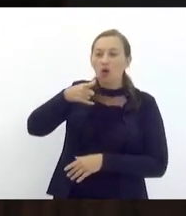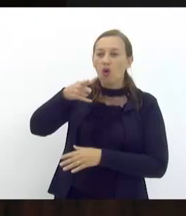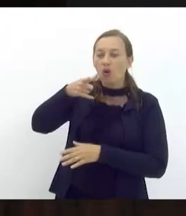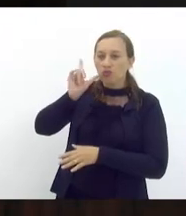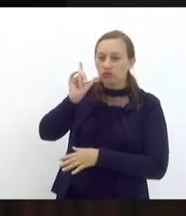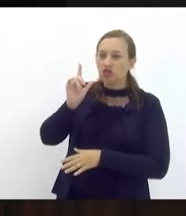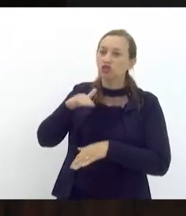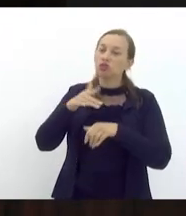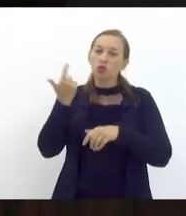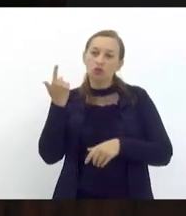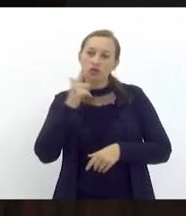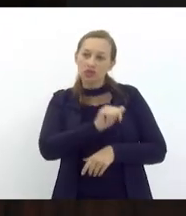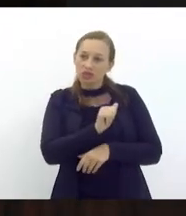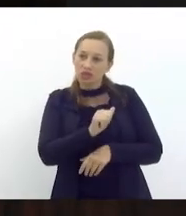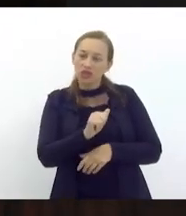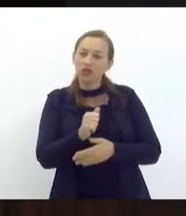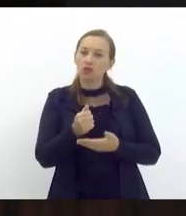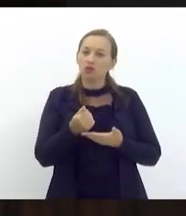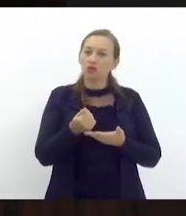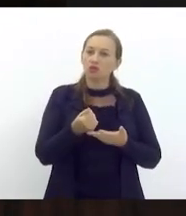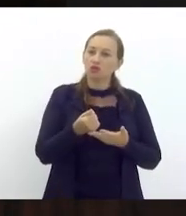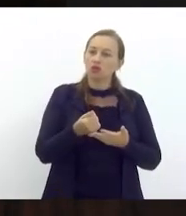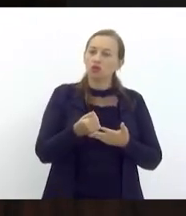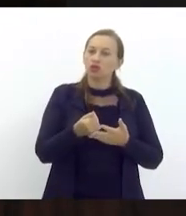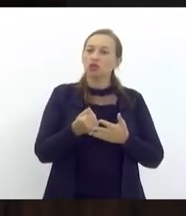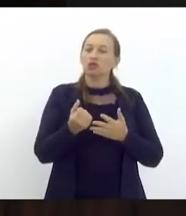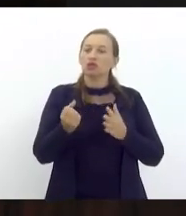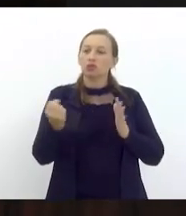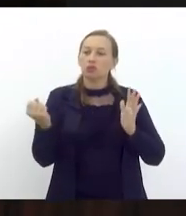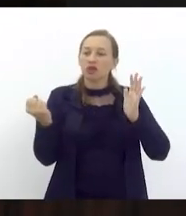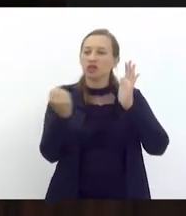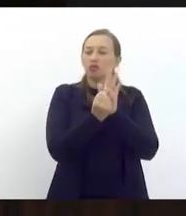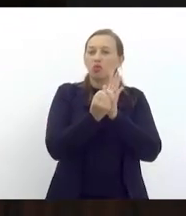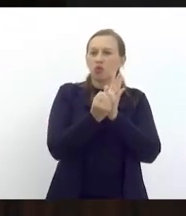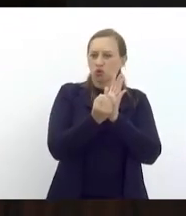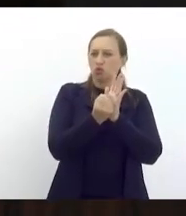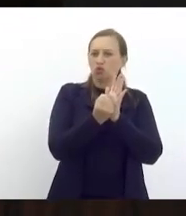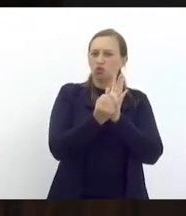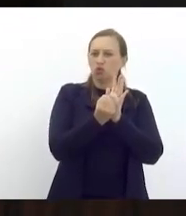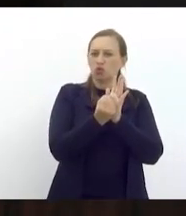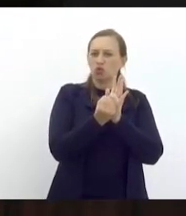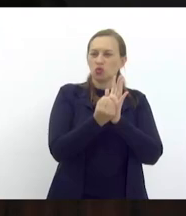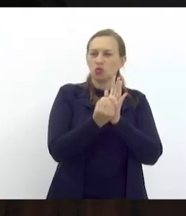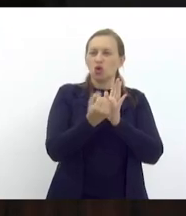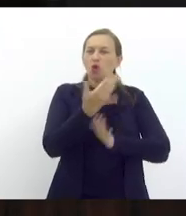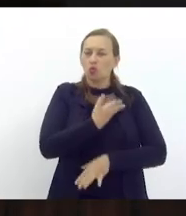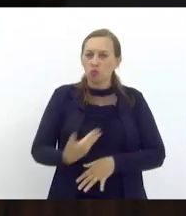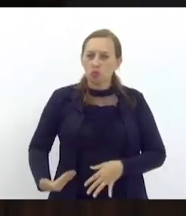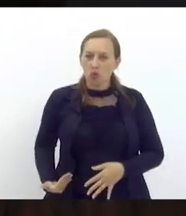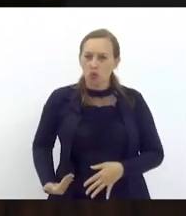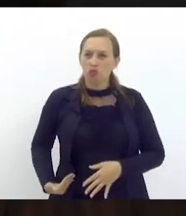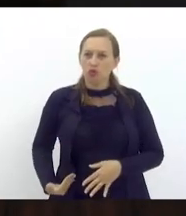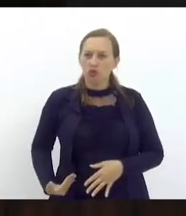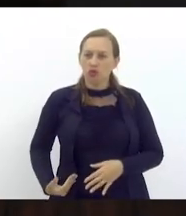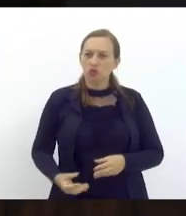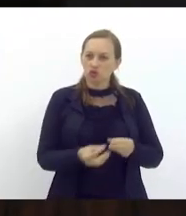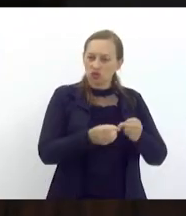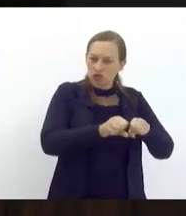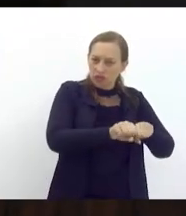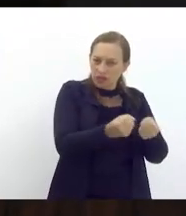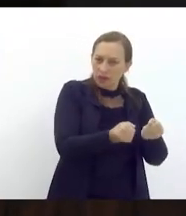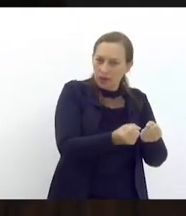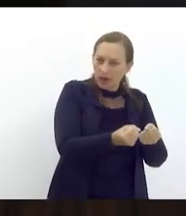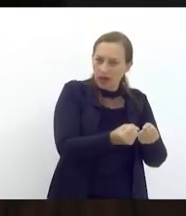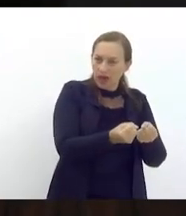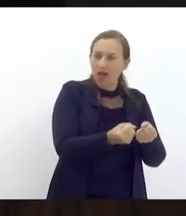princípio de depreciar o patrimônio público que é crime gente e que eu acho que isso faz com que o CEP e a